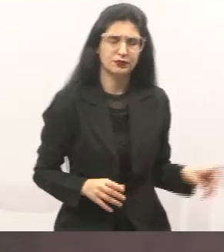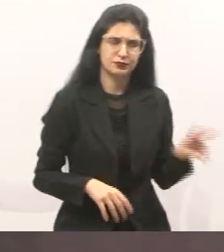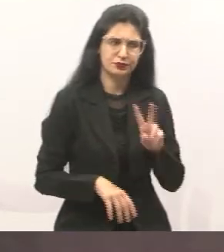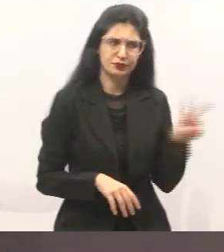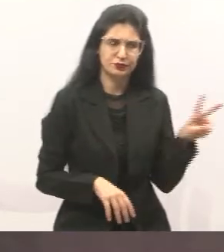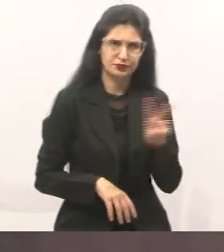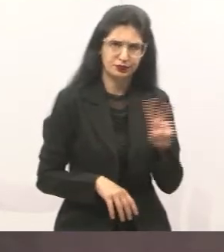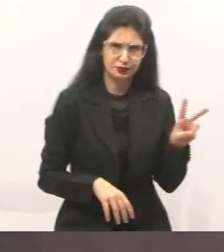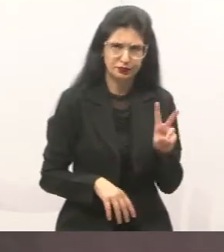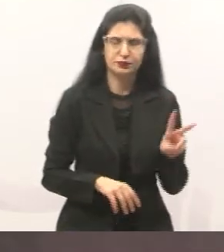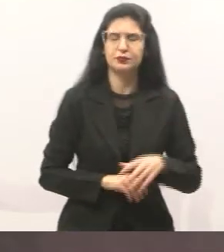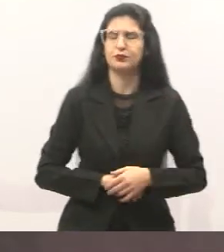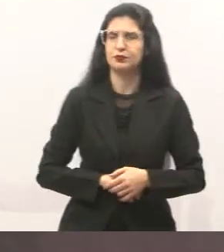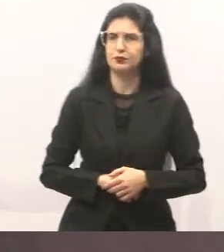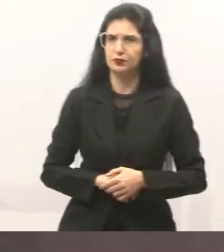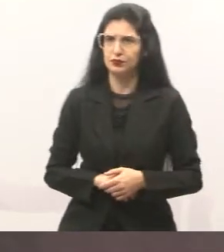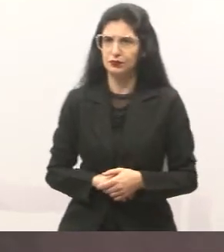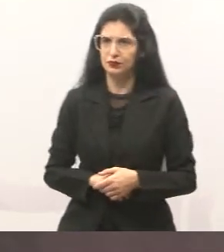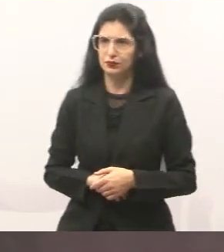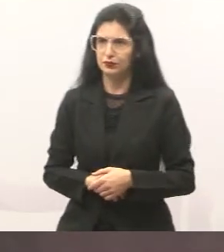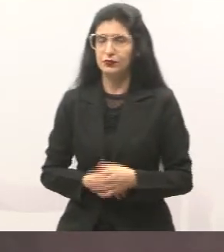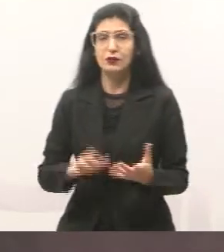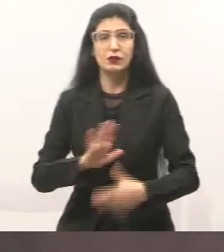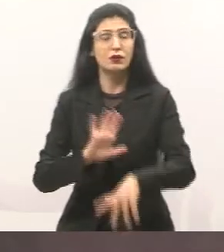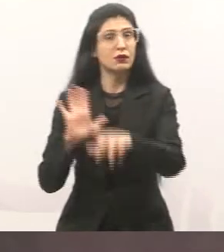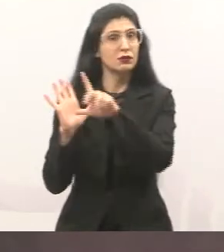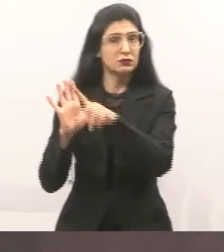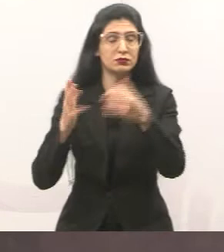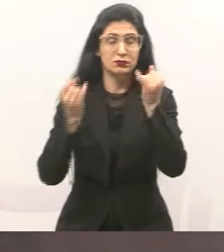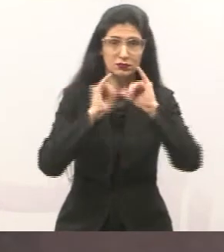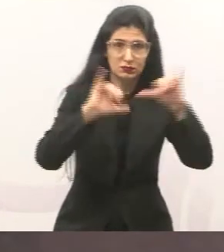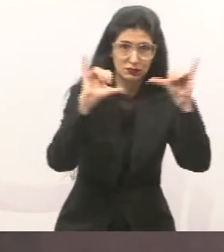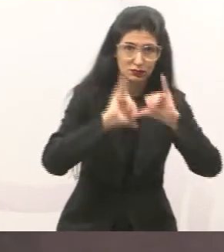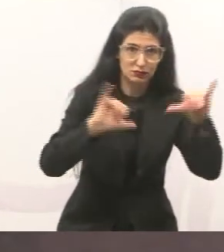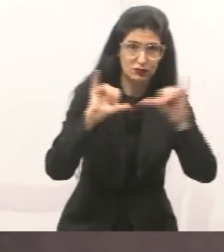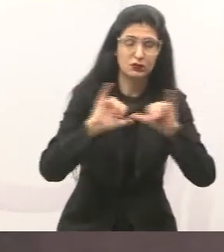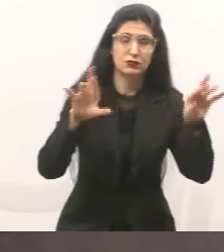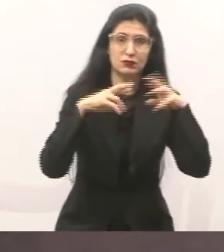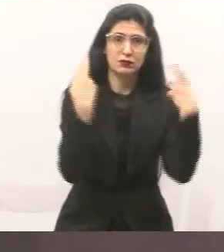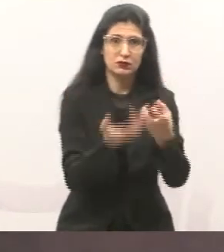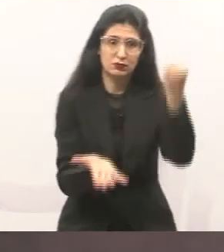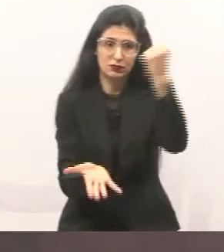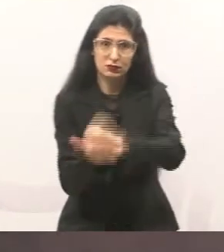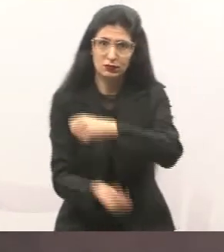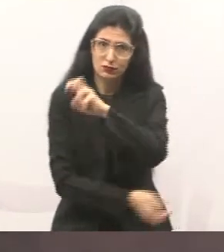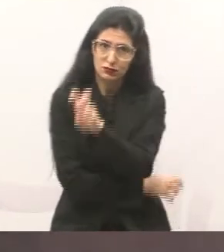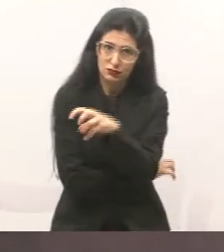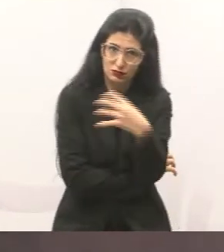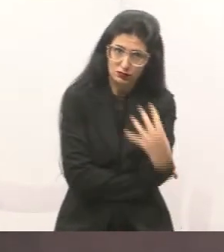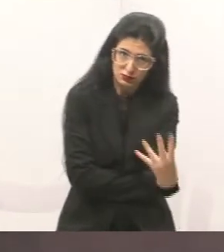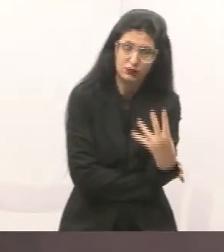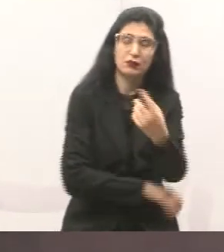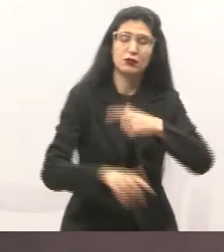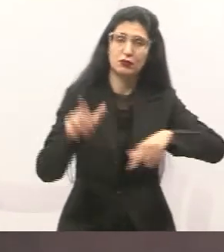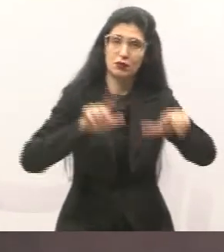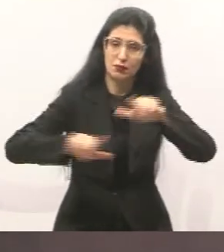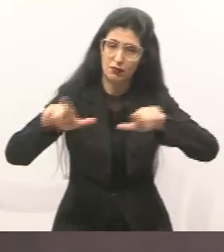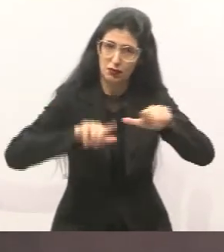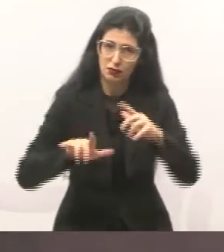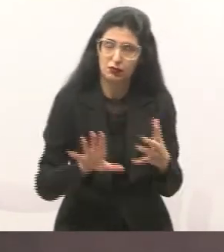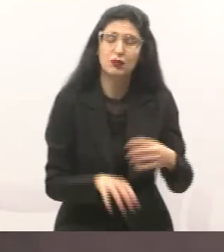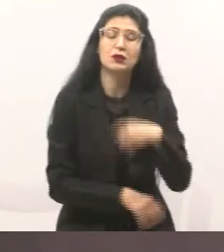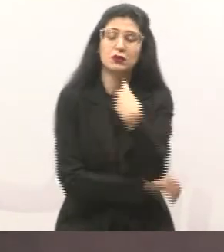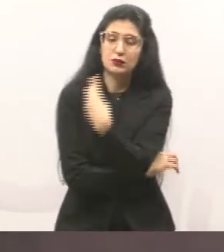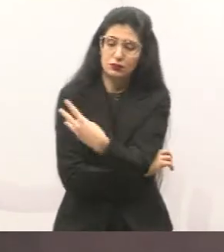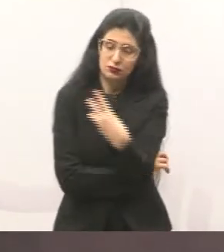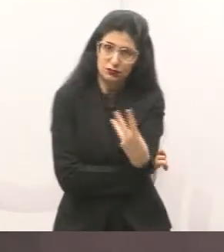vereadores. Antes, porém, informo que para a presente sessão foram protocolados 54 trabalhos, sendo